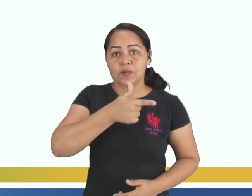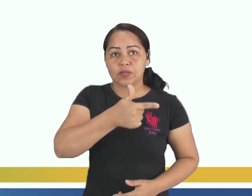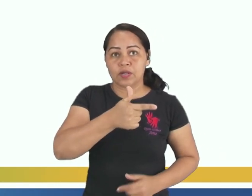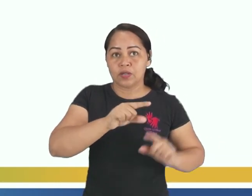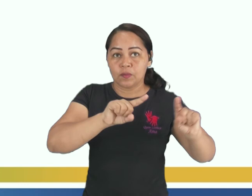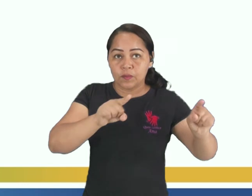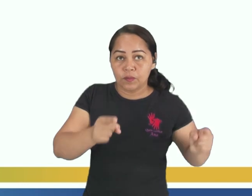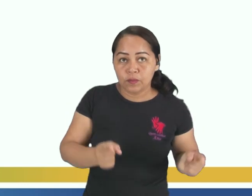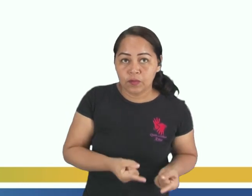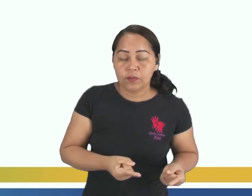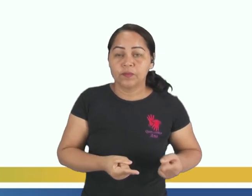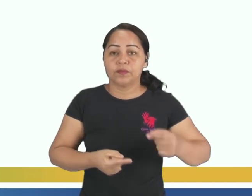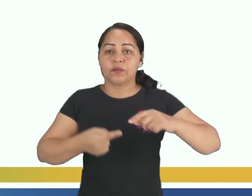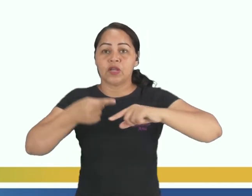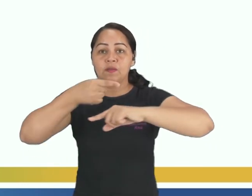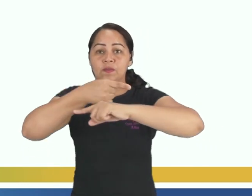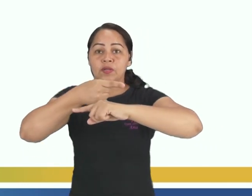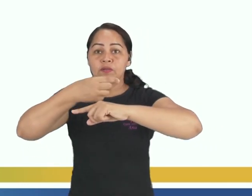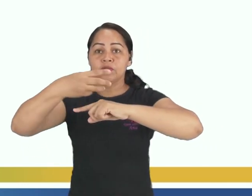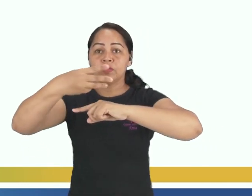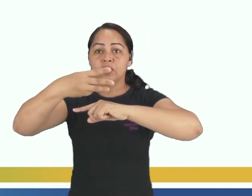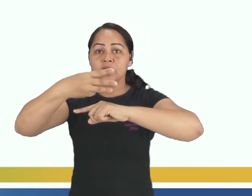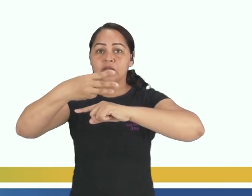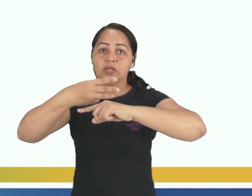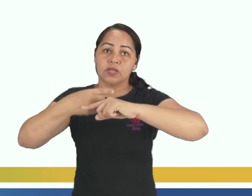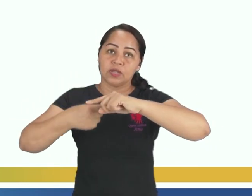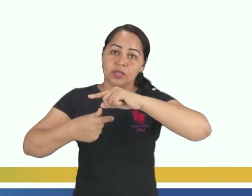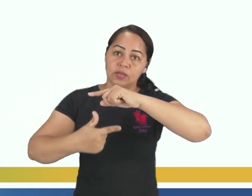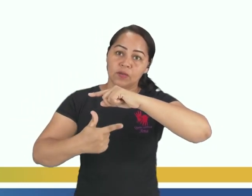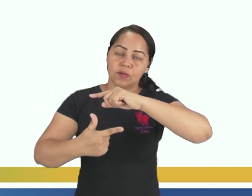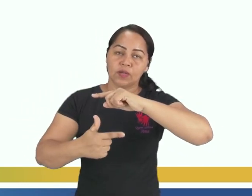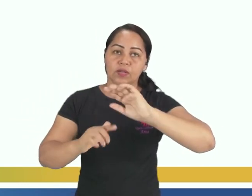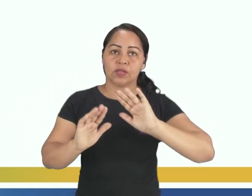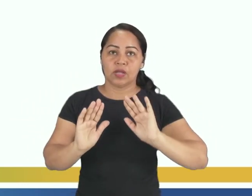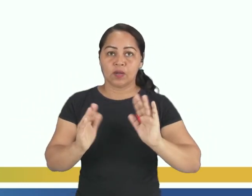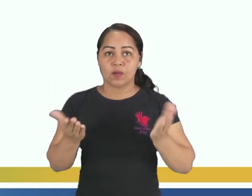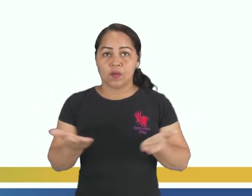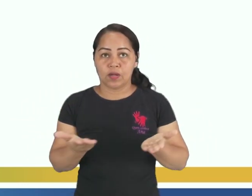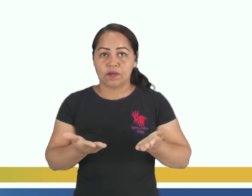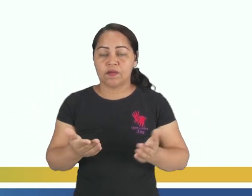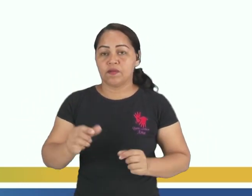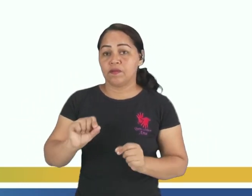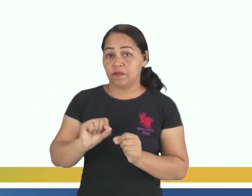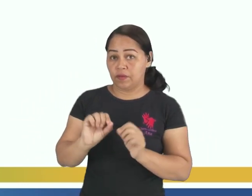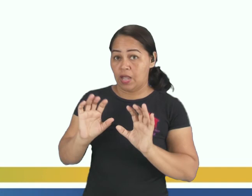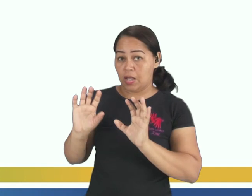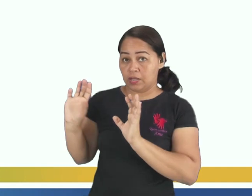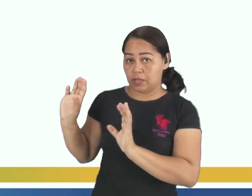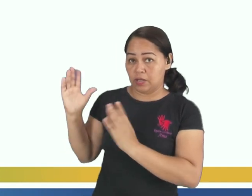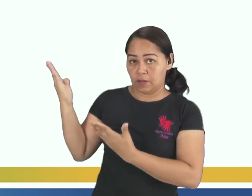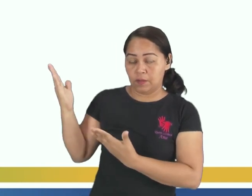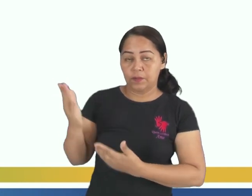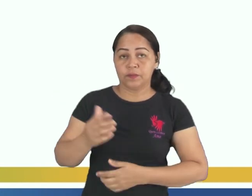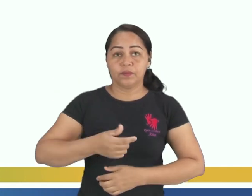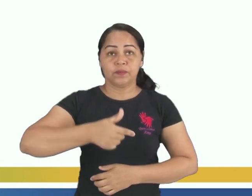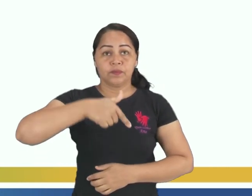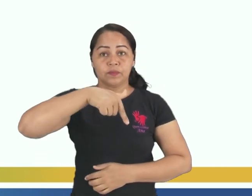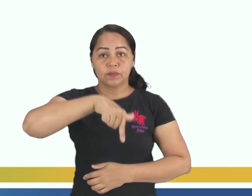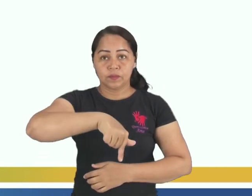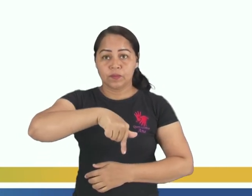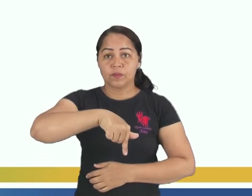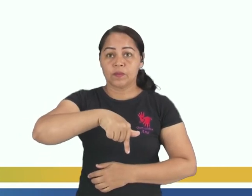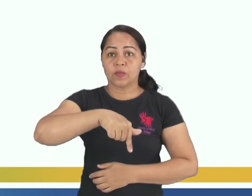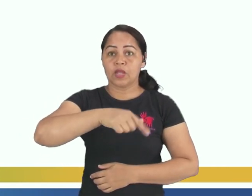vou usar a potência da potência, conservo a base e multiplico os expoentes. Então, 2 multiplicado por menos 3 sobre 2 dá